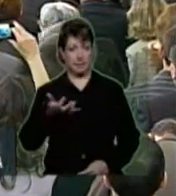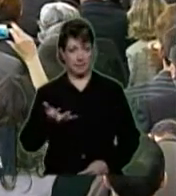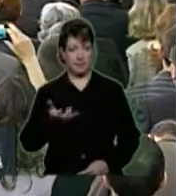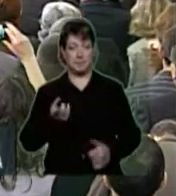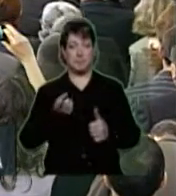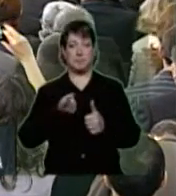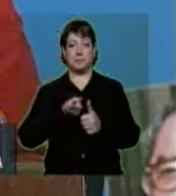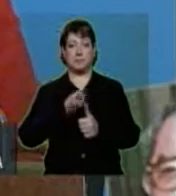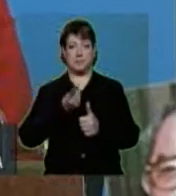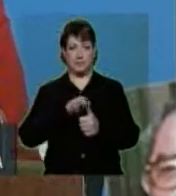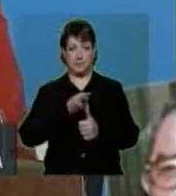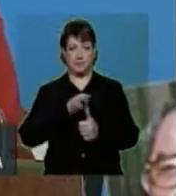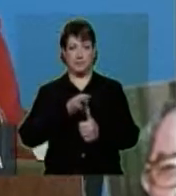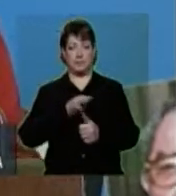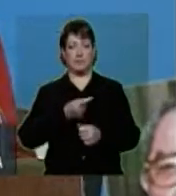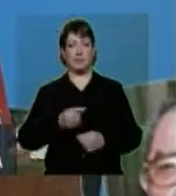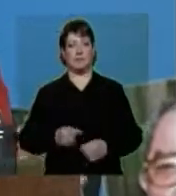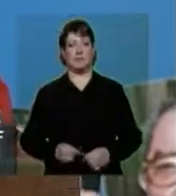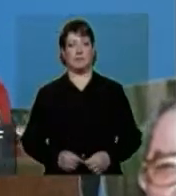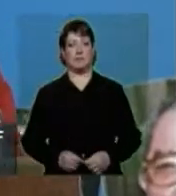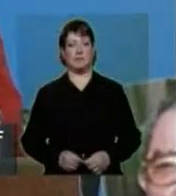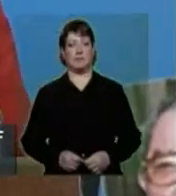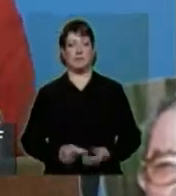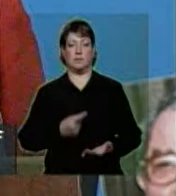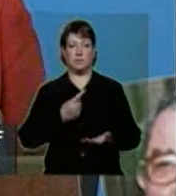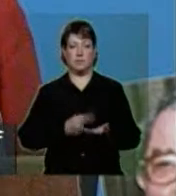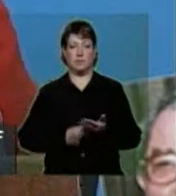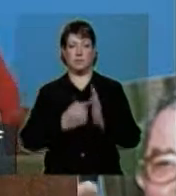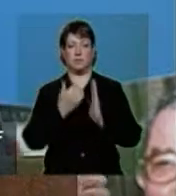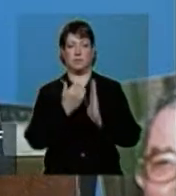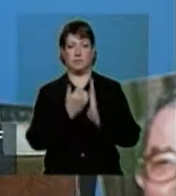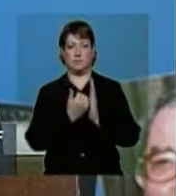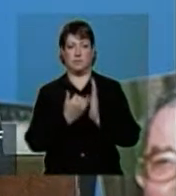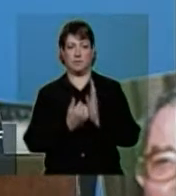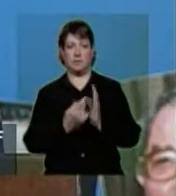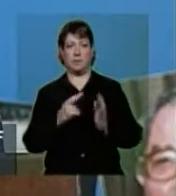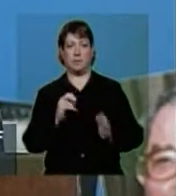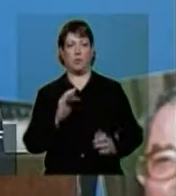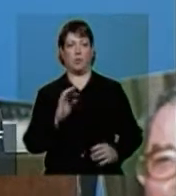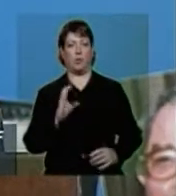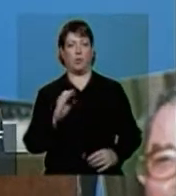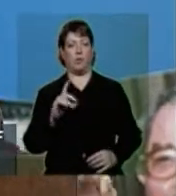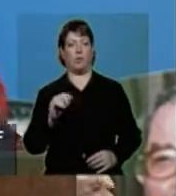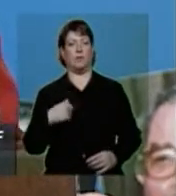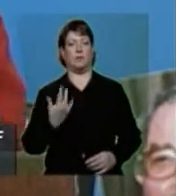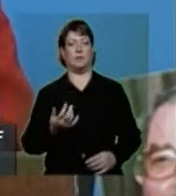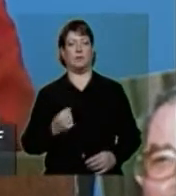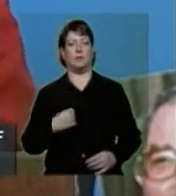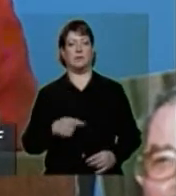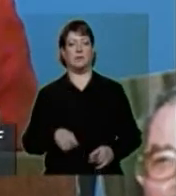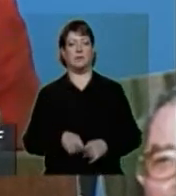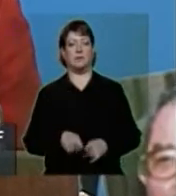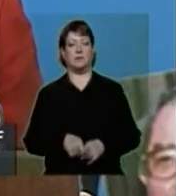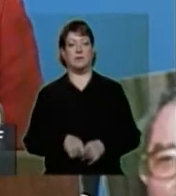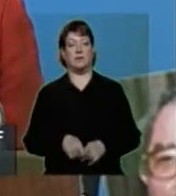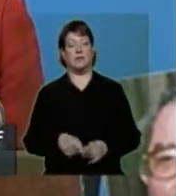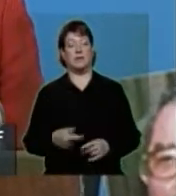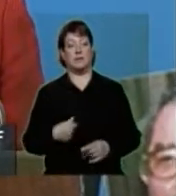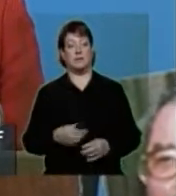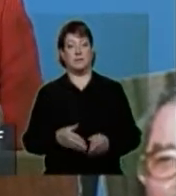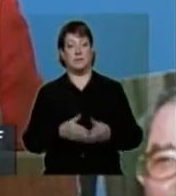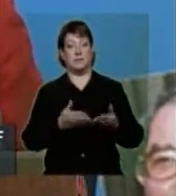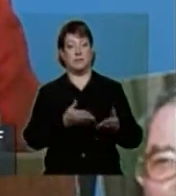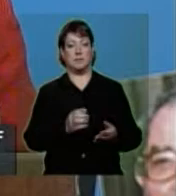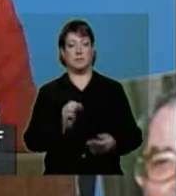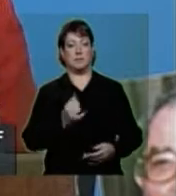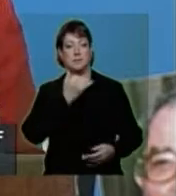primeiro, rompendo o protocolo e peço perdão ao senador José Sarney, para cumprimentar do